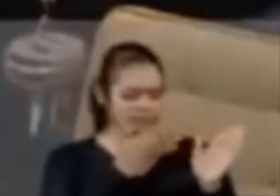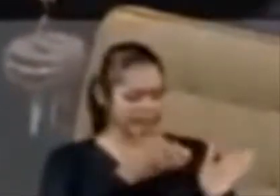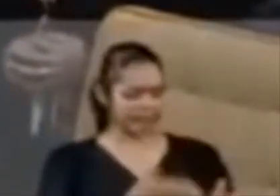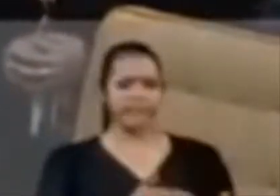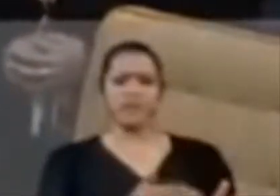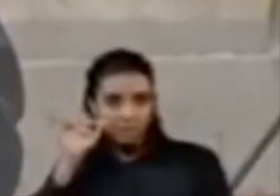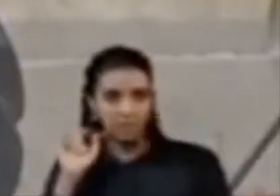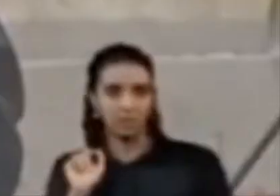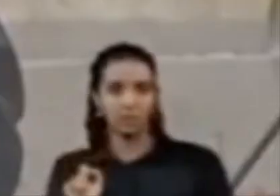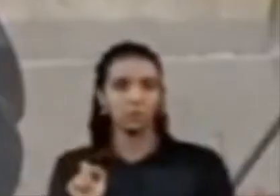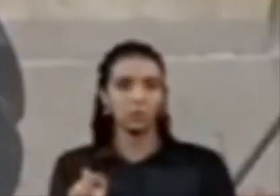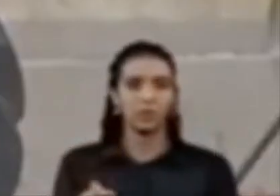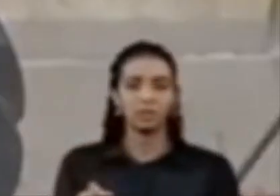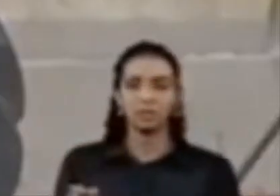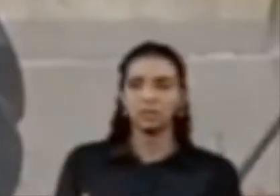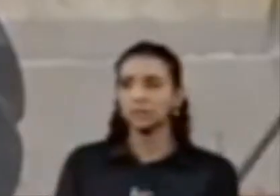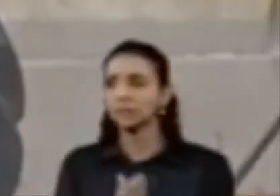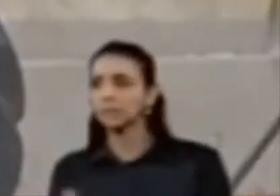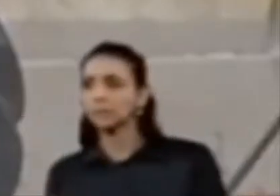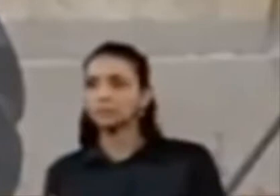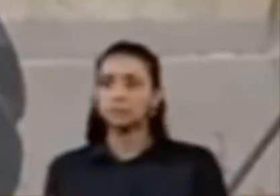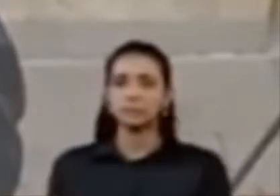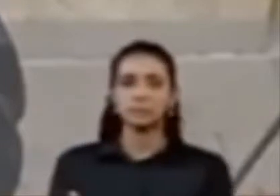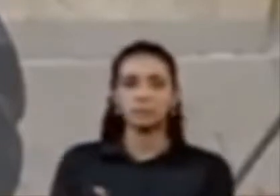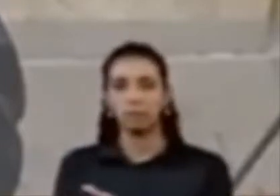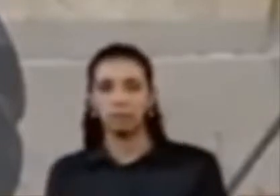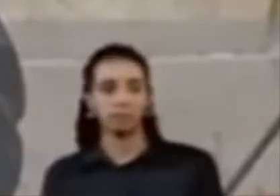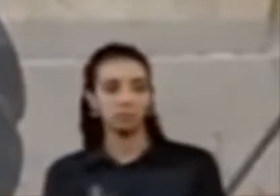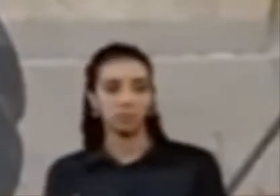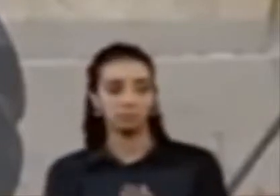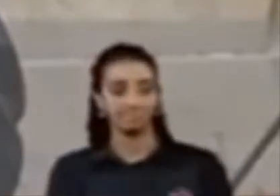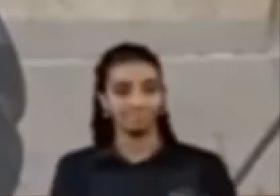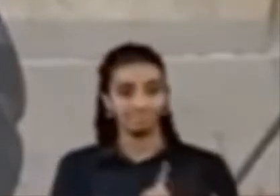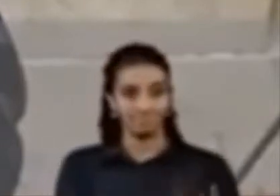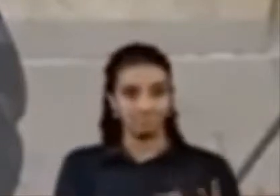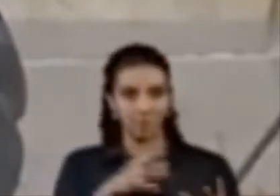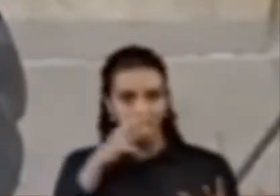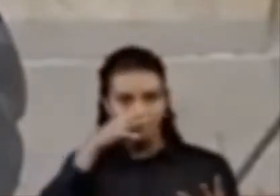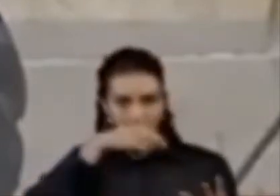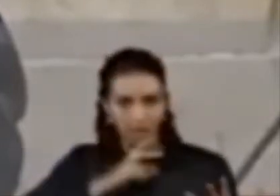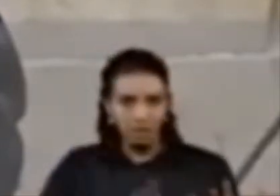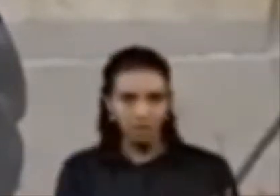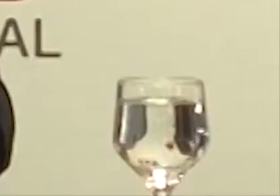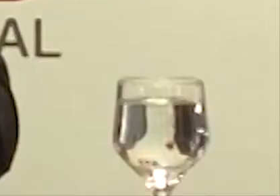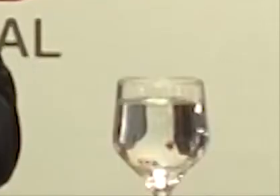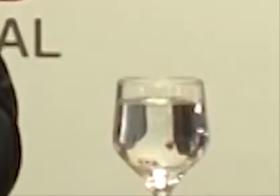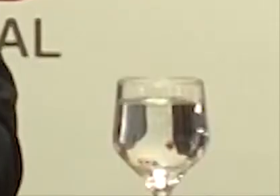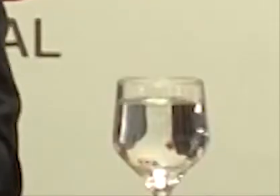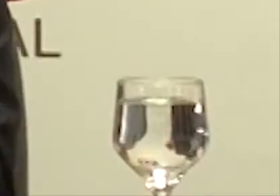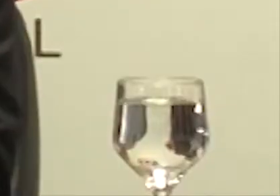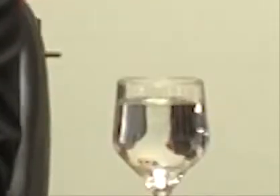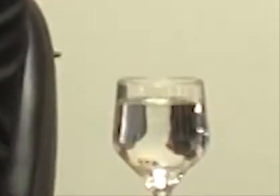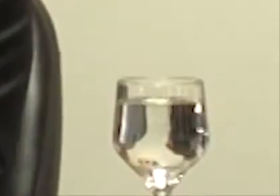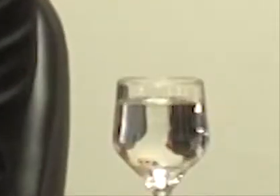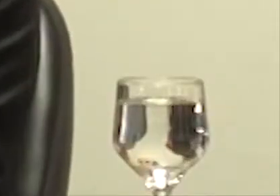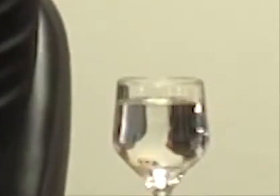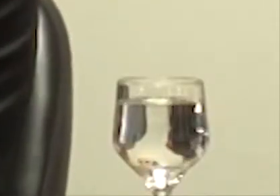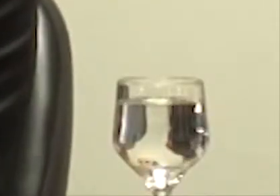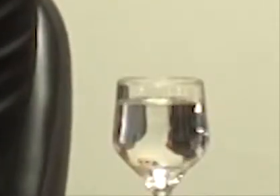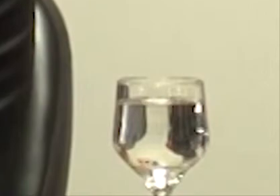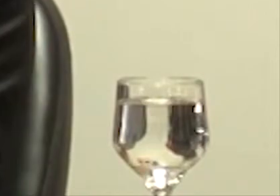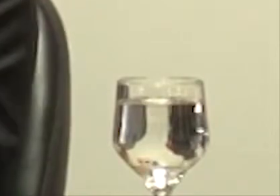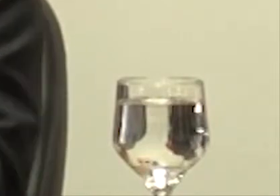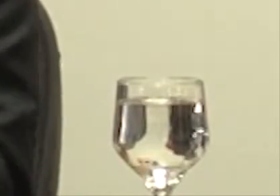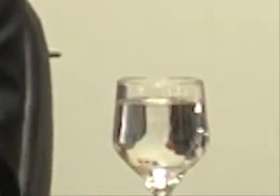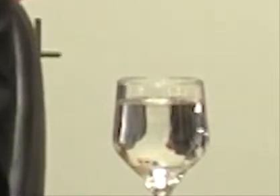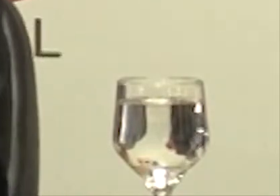Dias Toffoli, e OAB representa a advocacia na cerimônia. E você vai ver também: Sebrae pede ajuda da